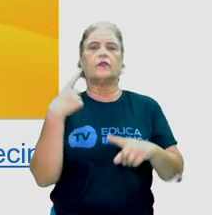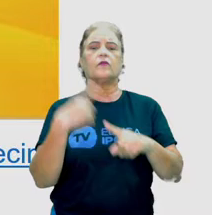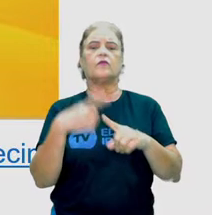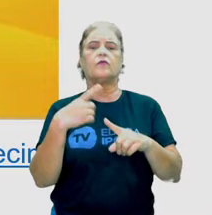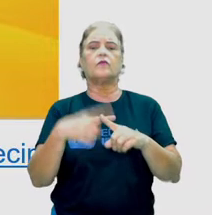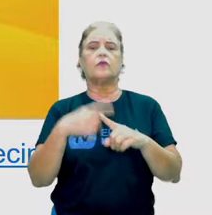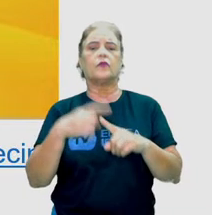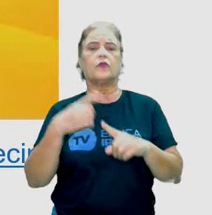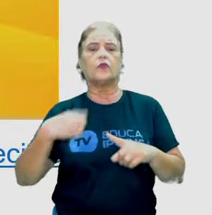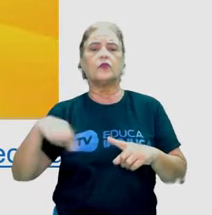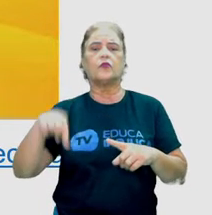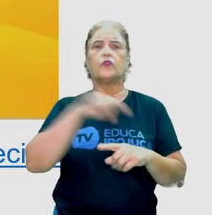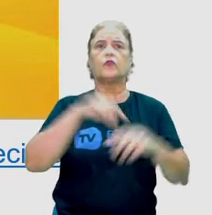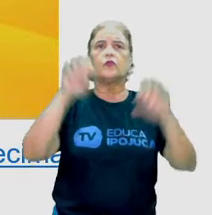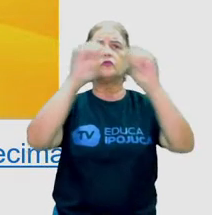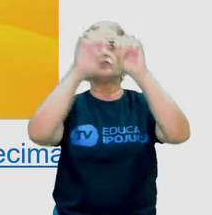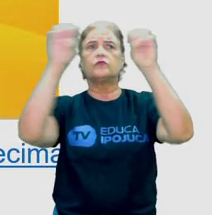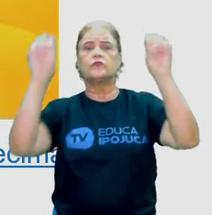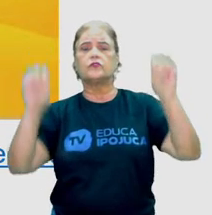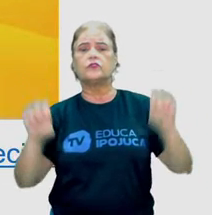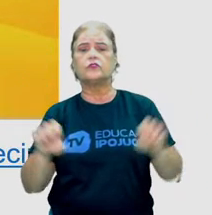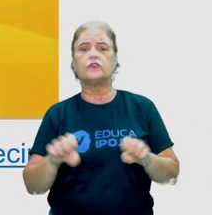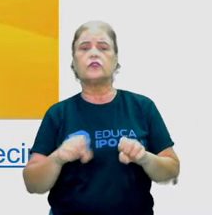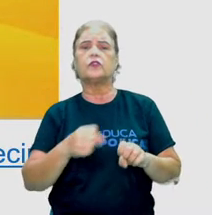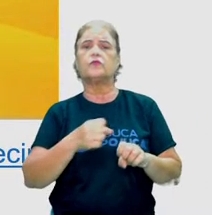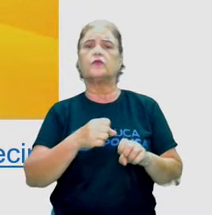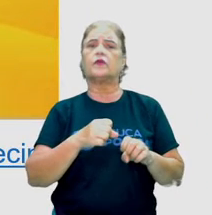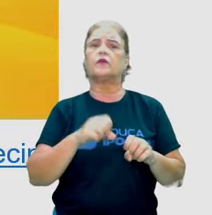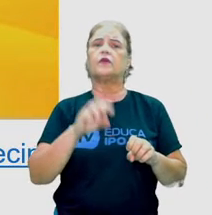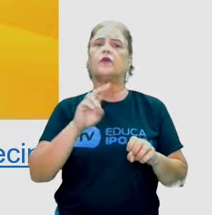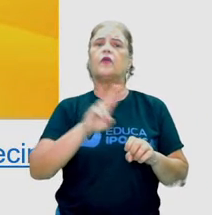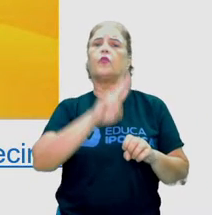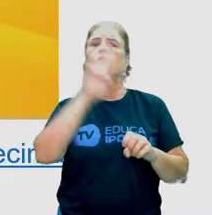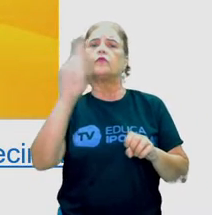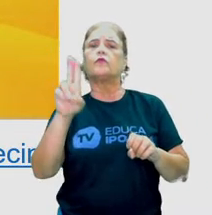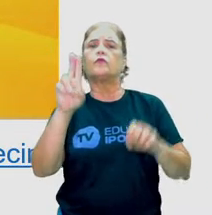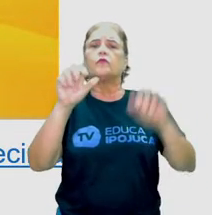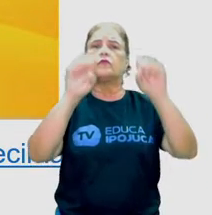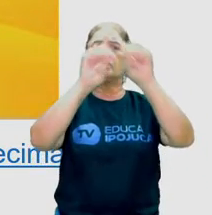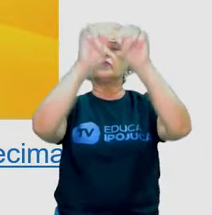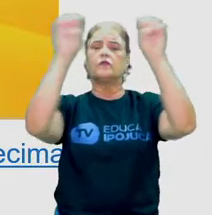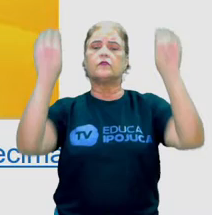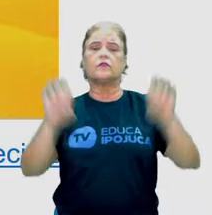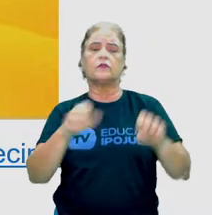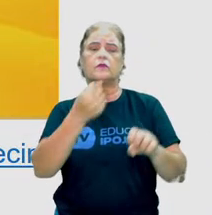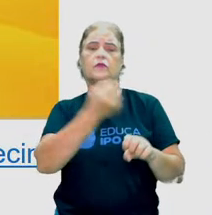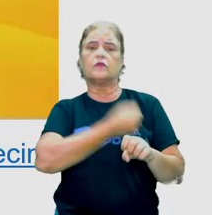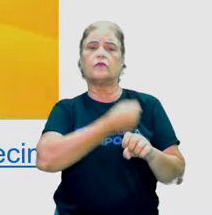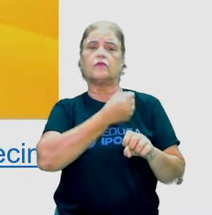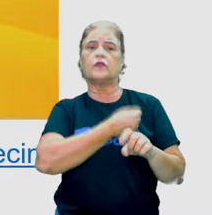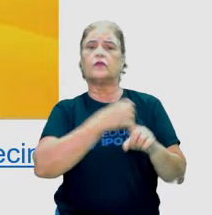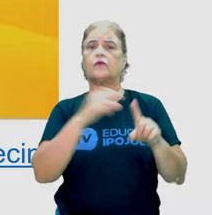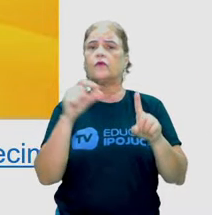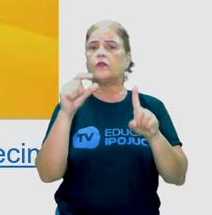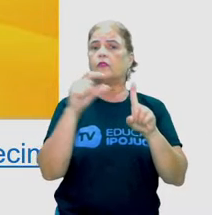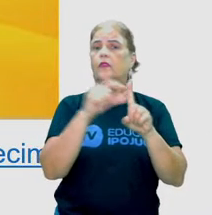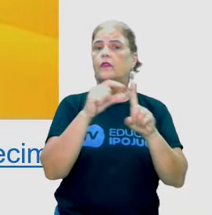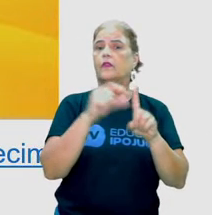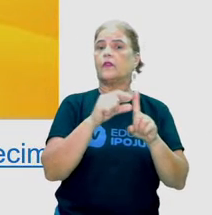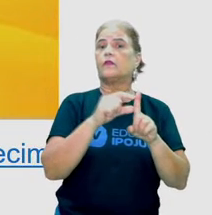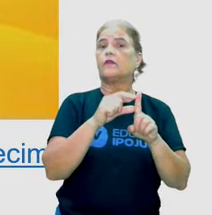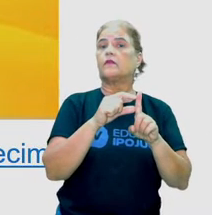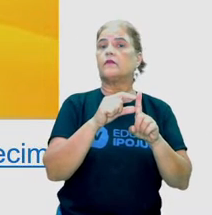Nosso sistema é chamado de sistema numérico decimal, porque ele